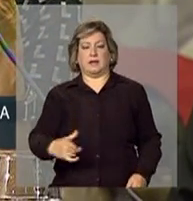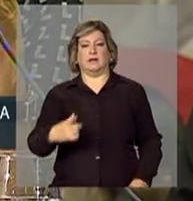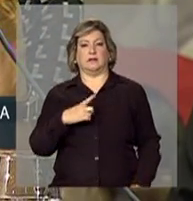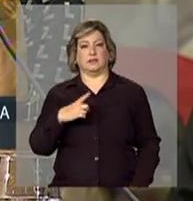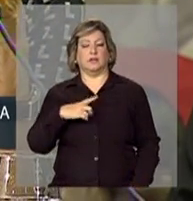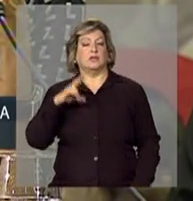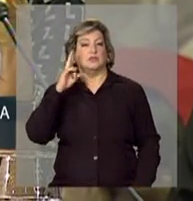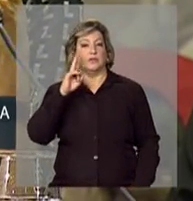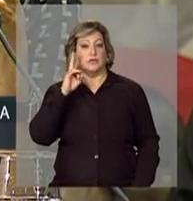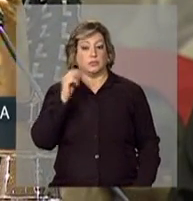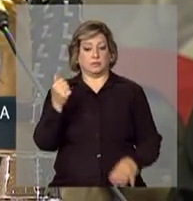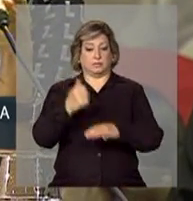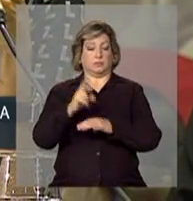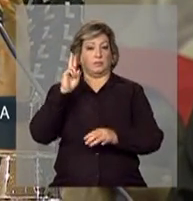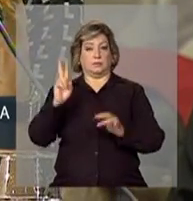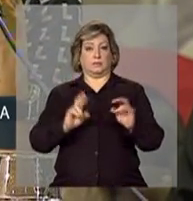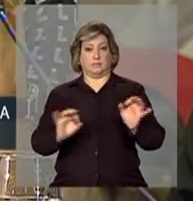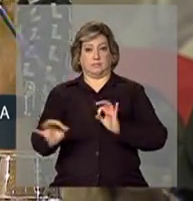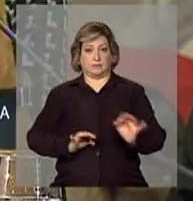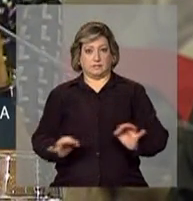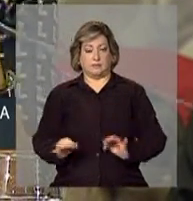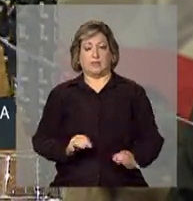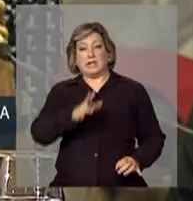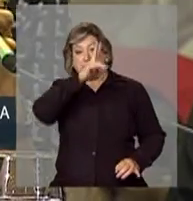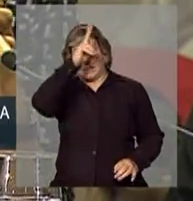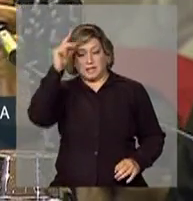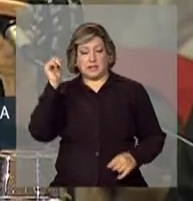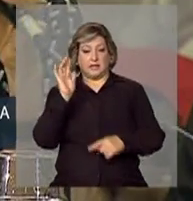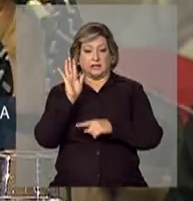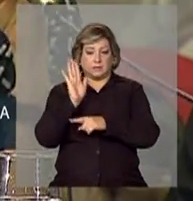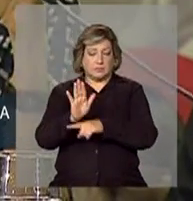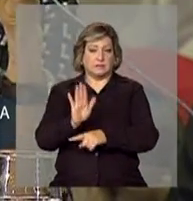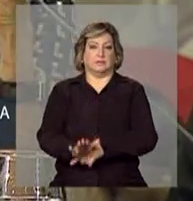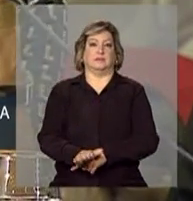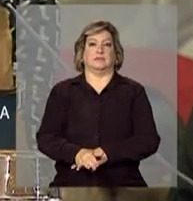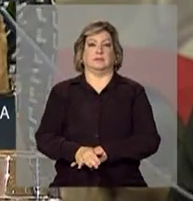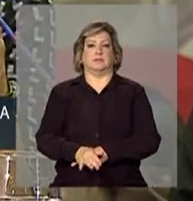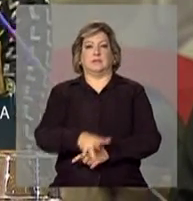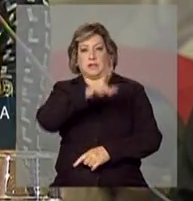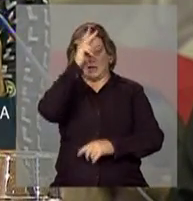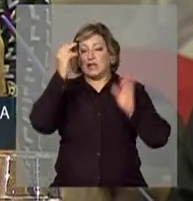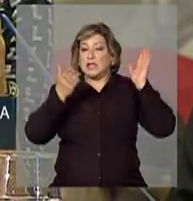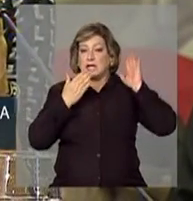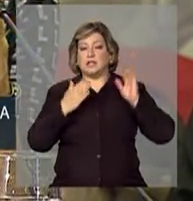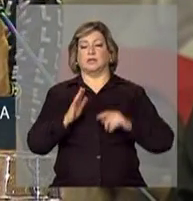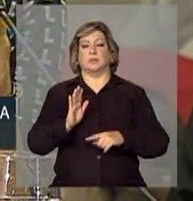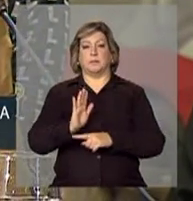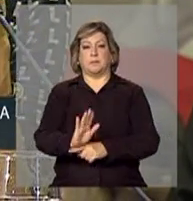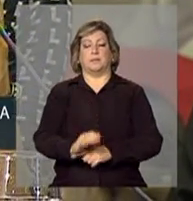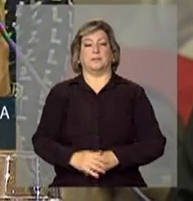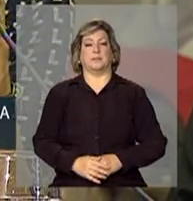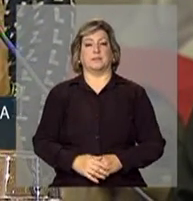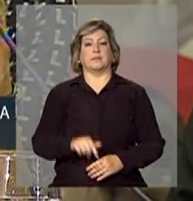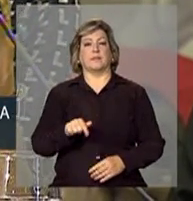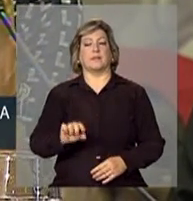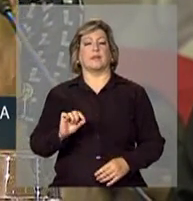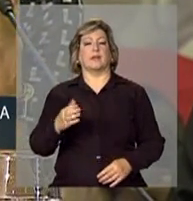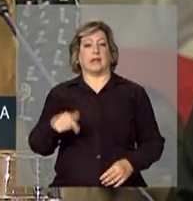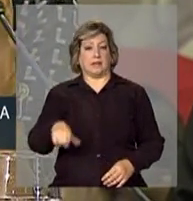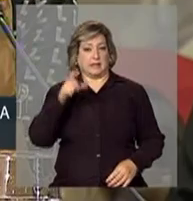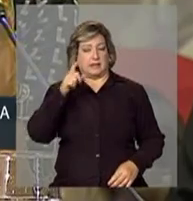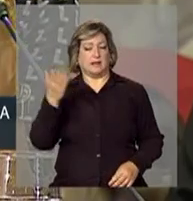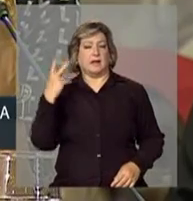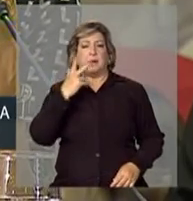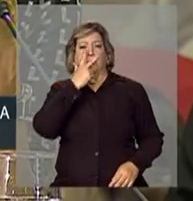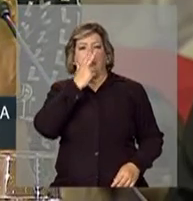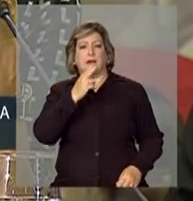ao Índio. Vários maus-tratos pelo país inteiro. Esse relator, Jader Figueiredo, era do Ministério Público, me parece.